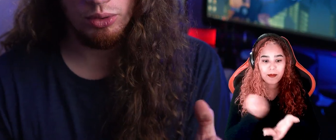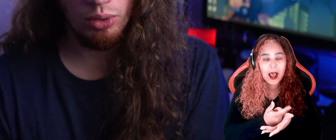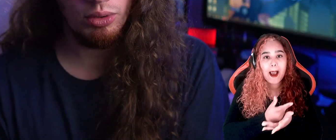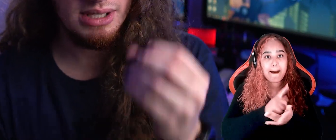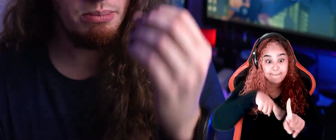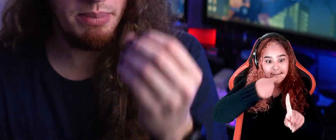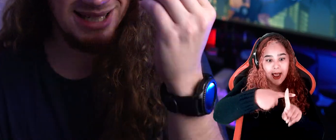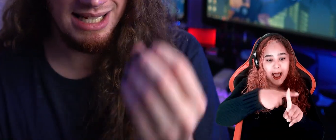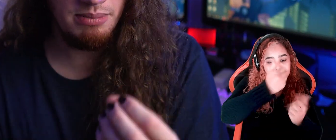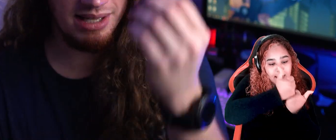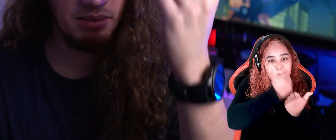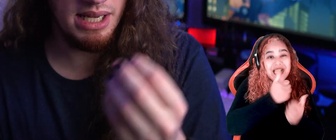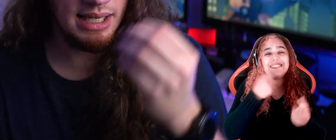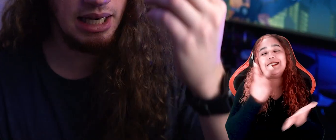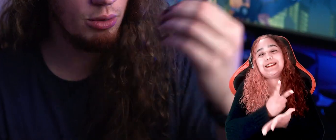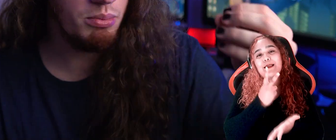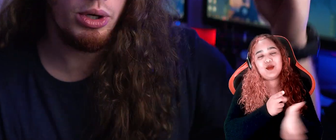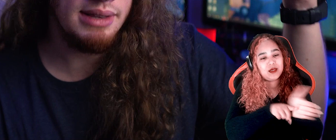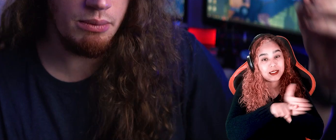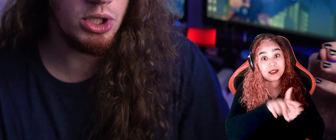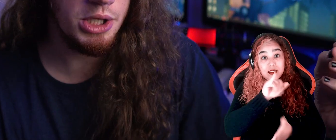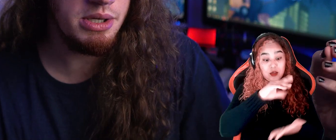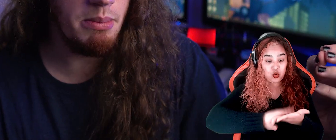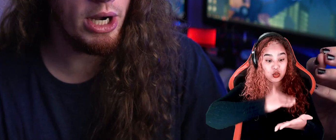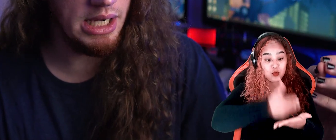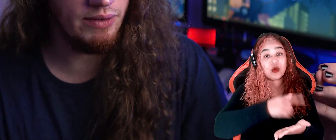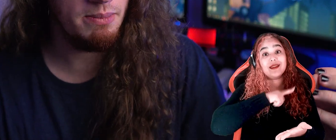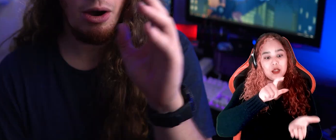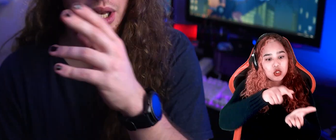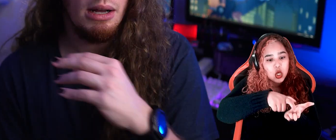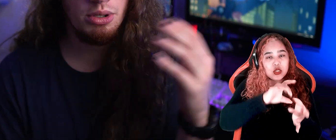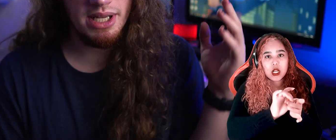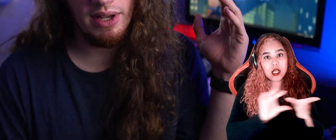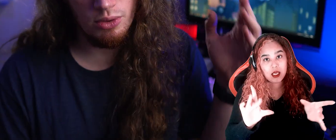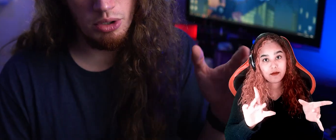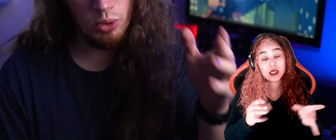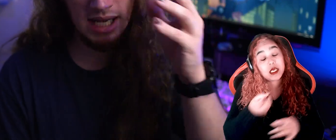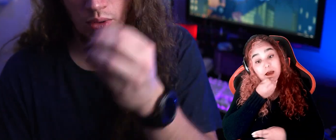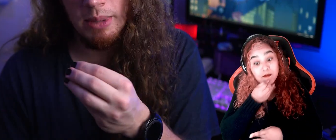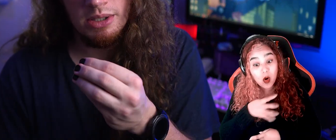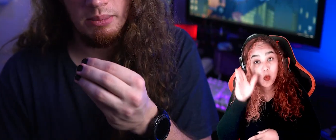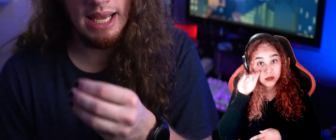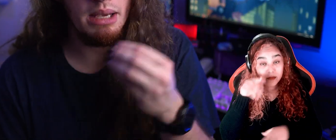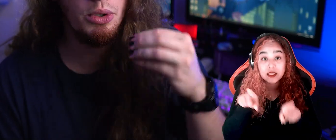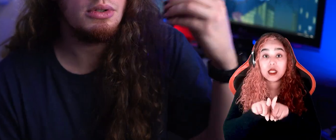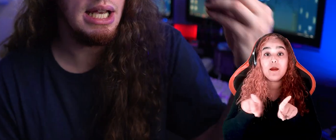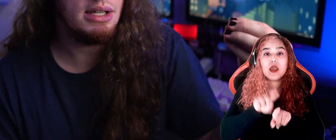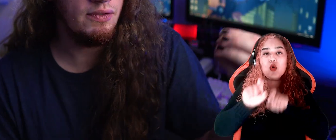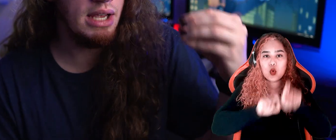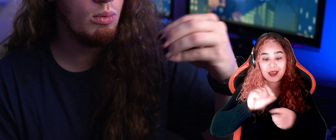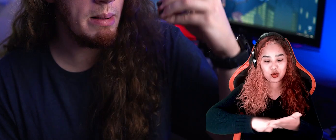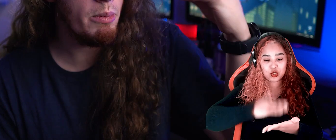seu notebook no futuro, sempre pesquise para saber se aquele notebook tem um slot de memória livre. Algo legal de se observar nos notebooks atualmente também é que